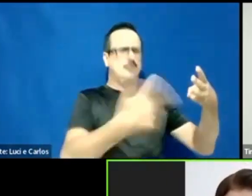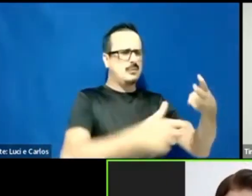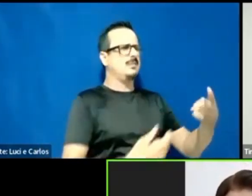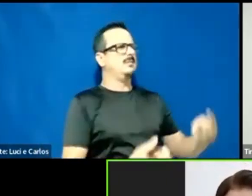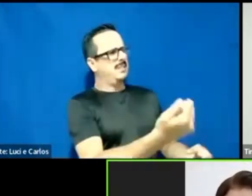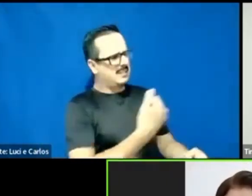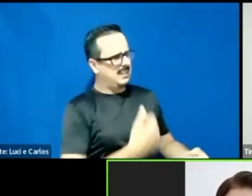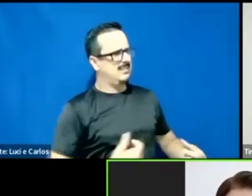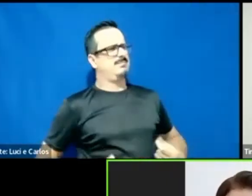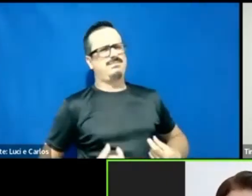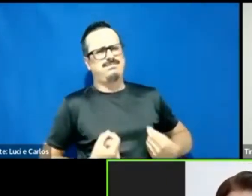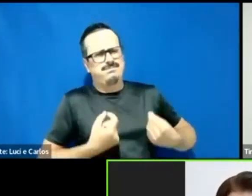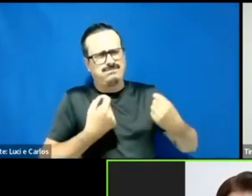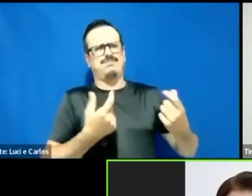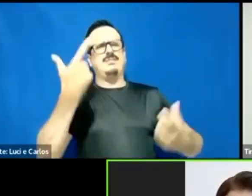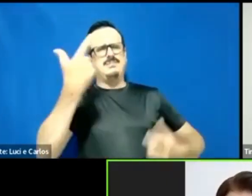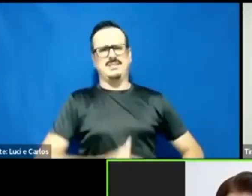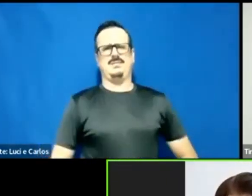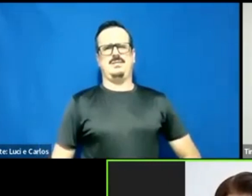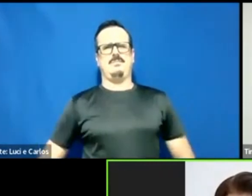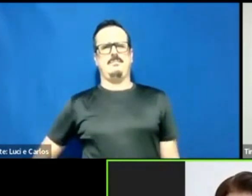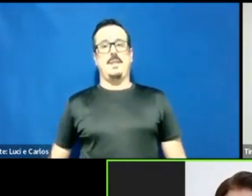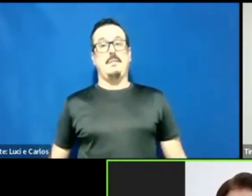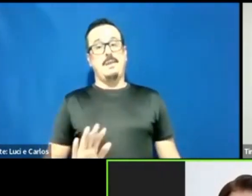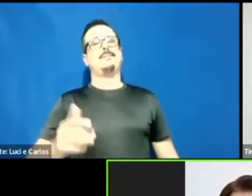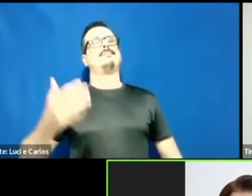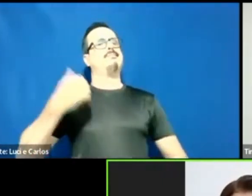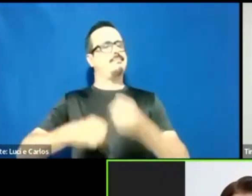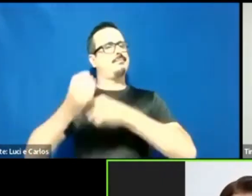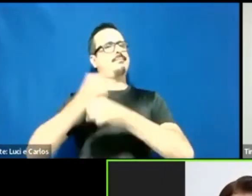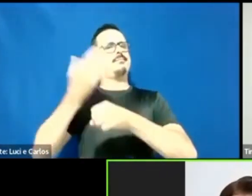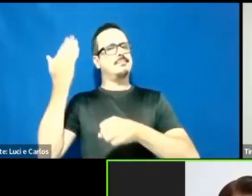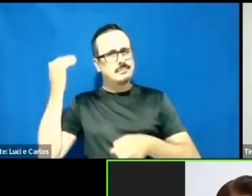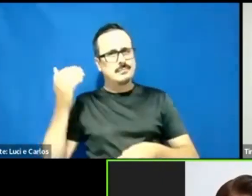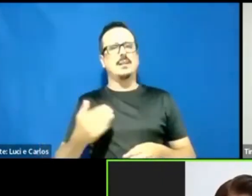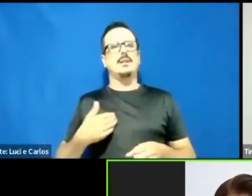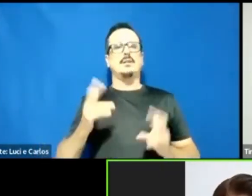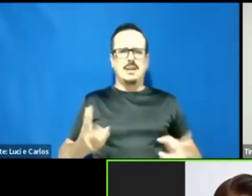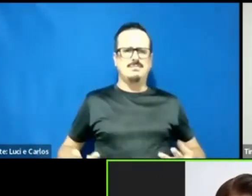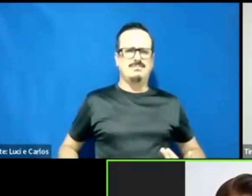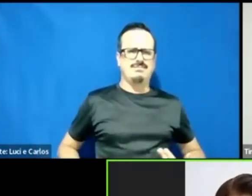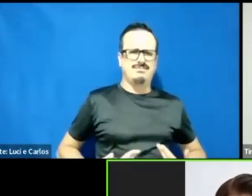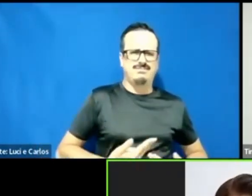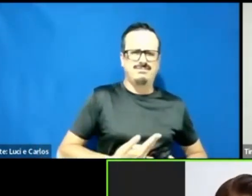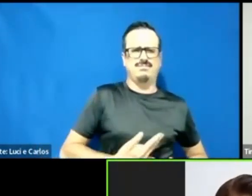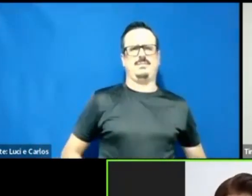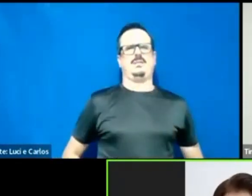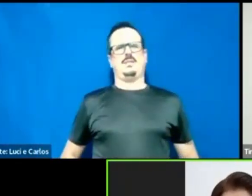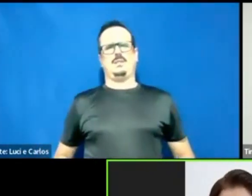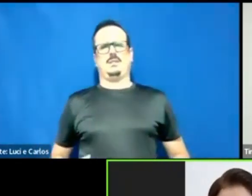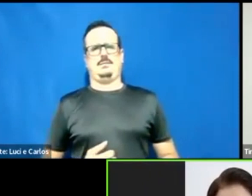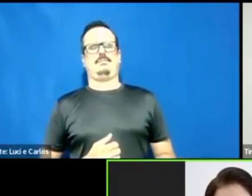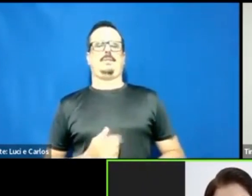pulmonar. E eu fiz minha cirurgia ano passado. Eu estou com 8 meses de cirurgiada hoje.